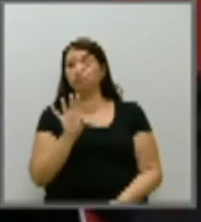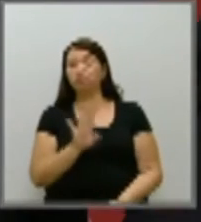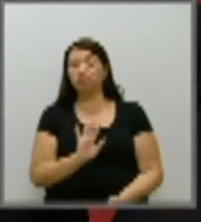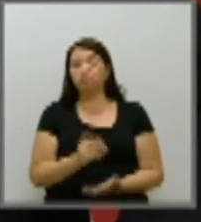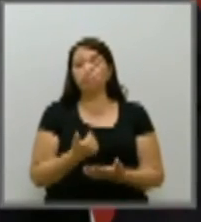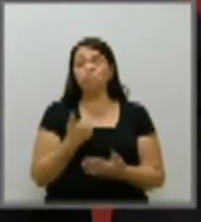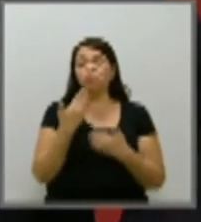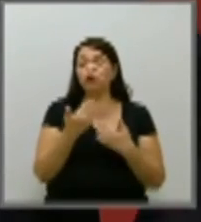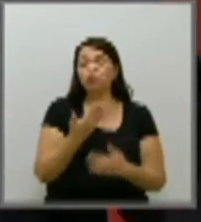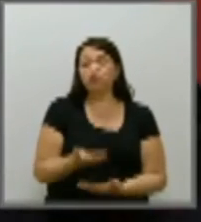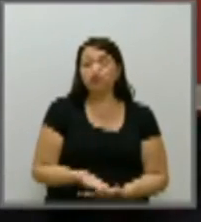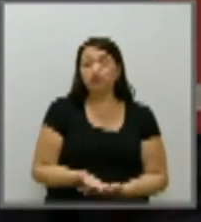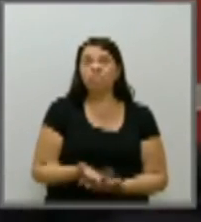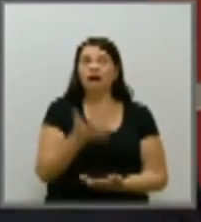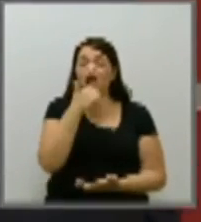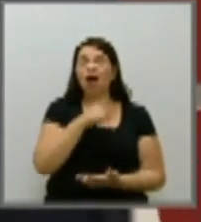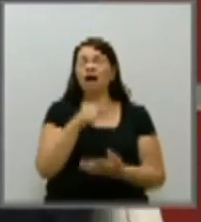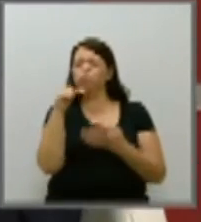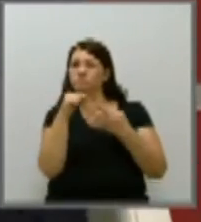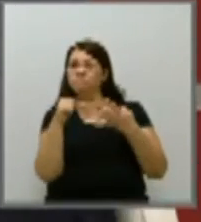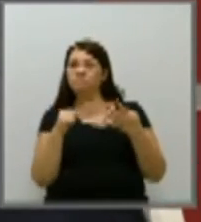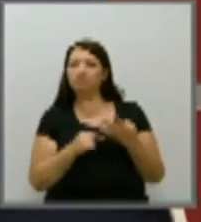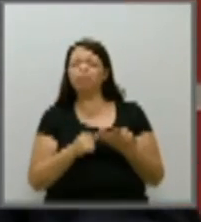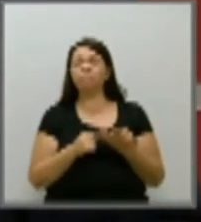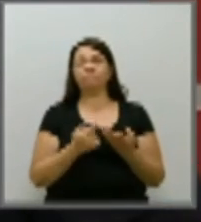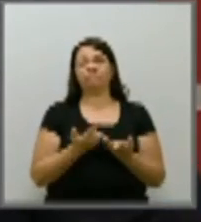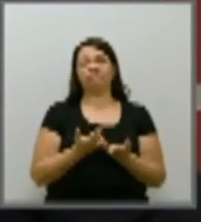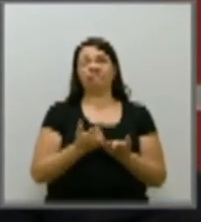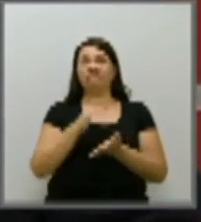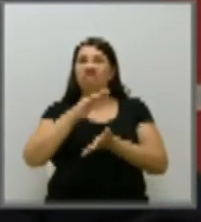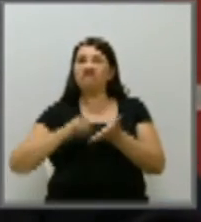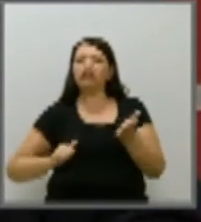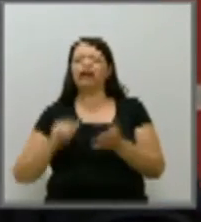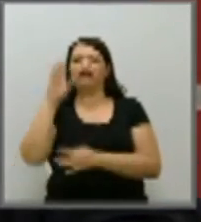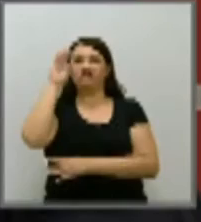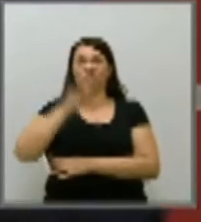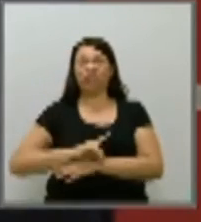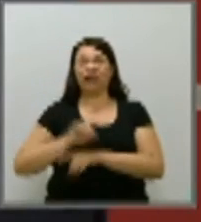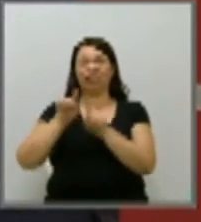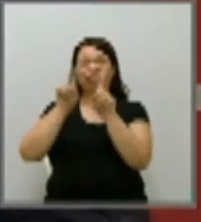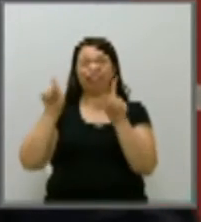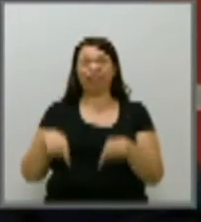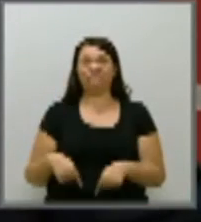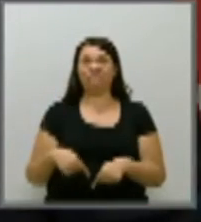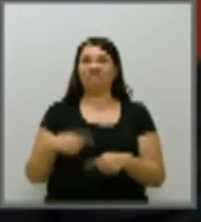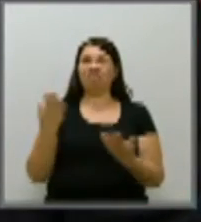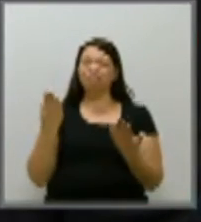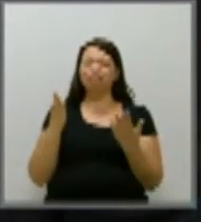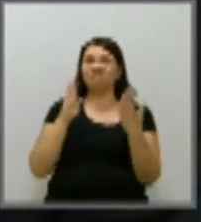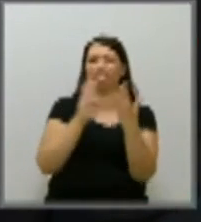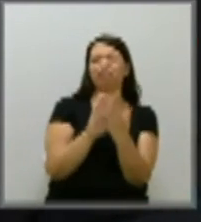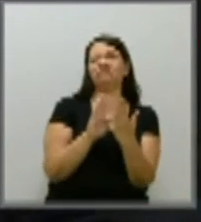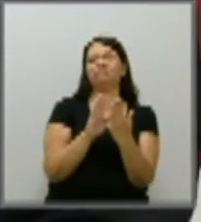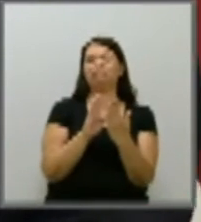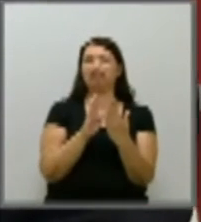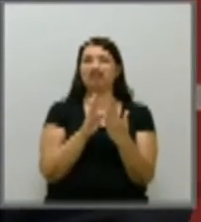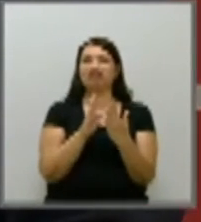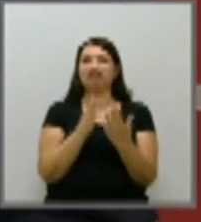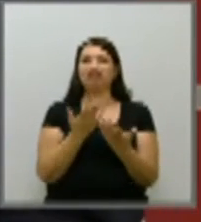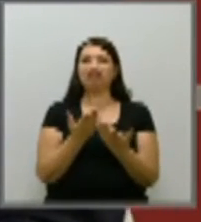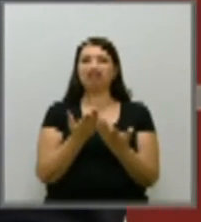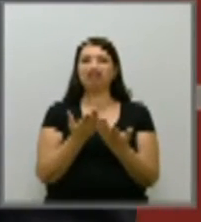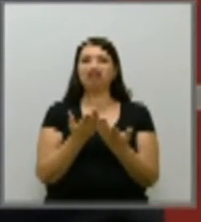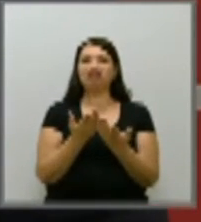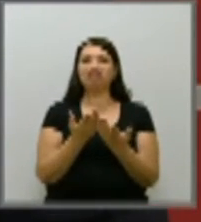essas questões de retirada dos direitos dos trabalhadores, desse enfrentamento que vem sendo feito, colocado,